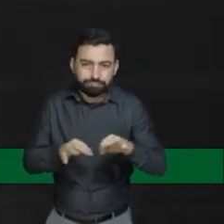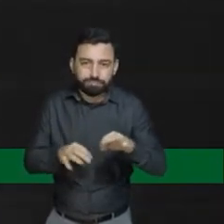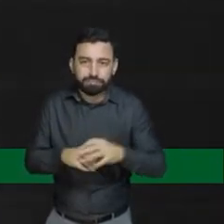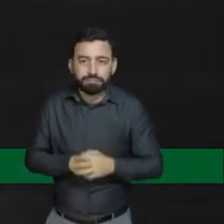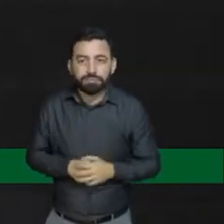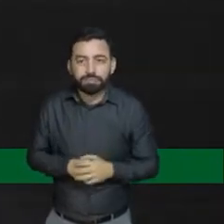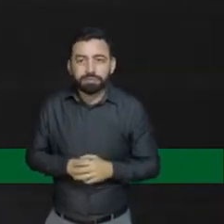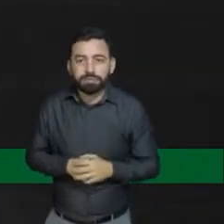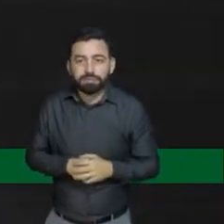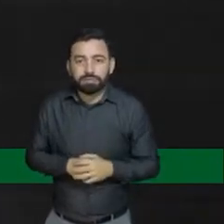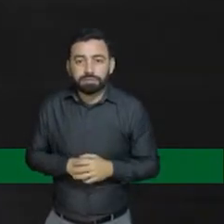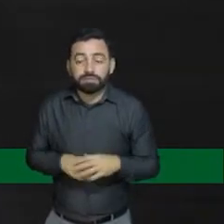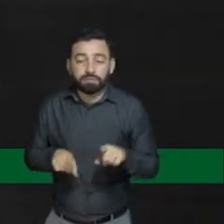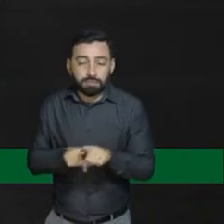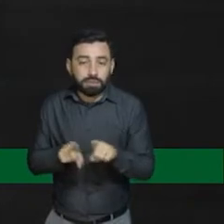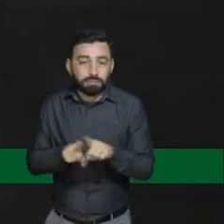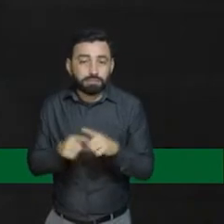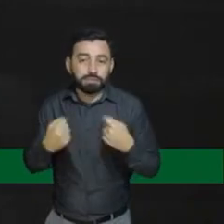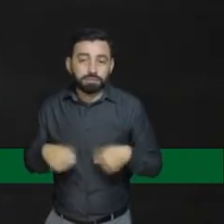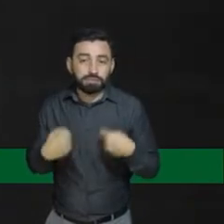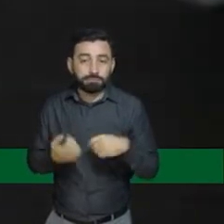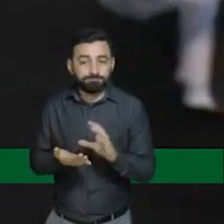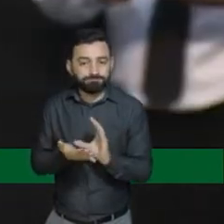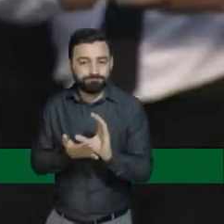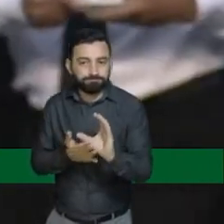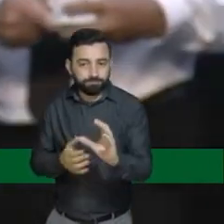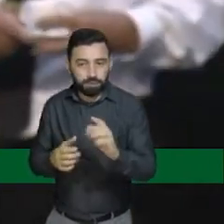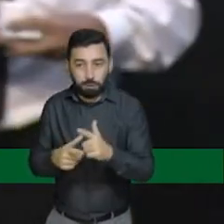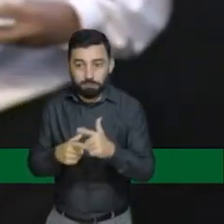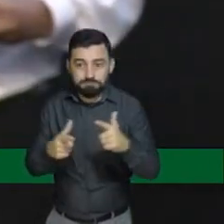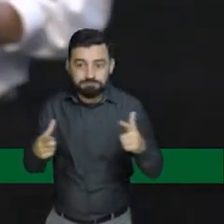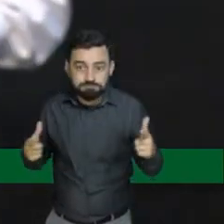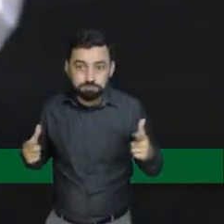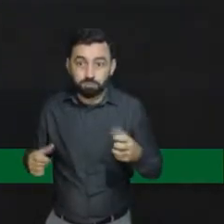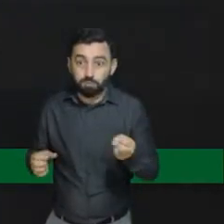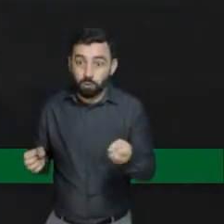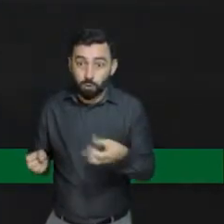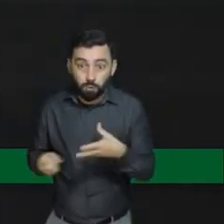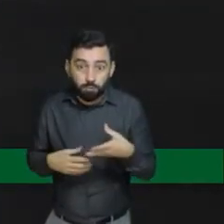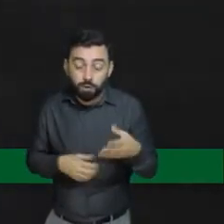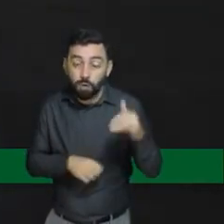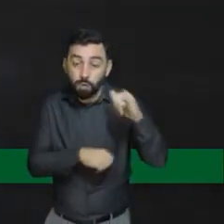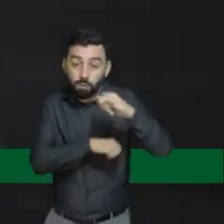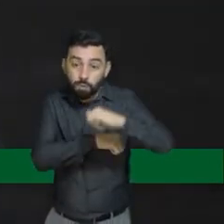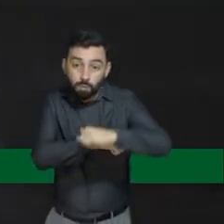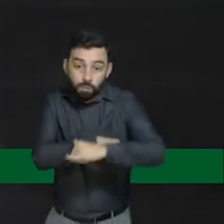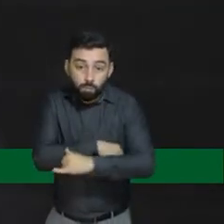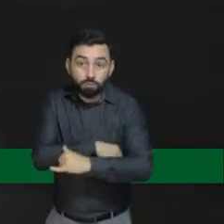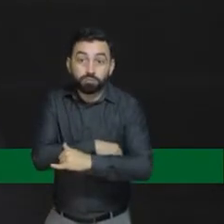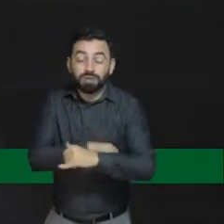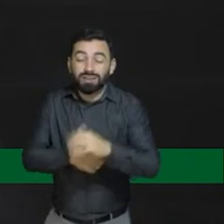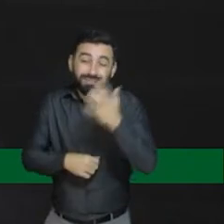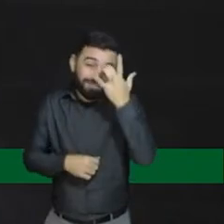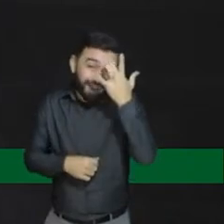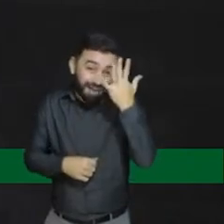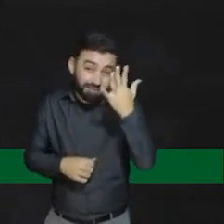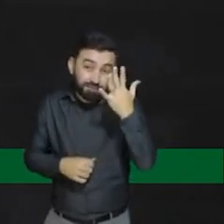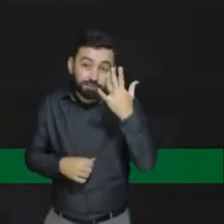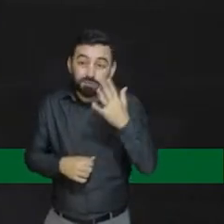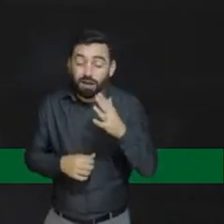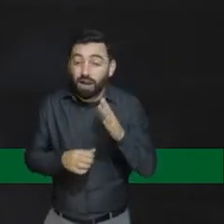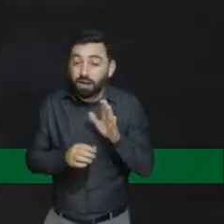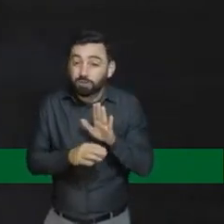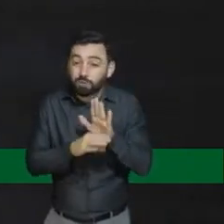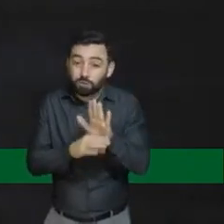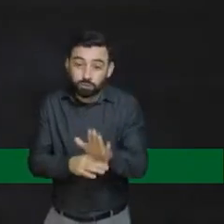Também é necessário investimentos em ampliação e modernização dos aeroportos regionais, facilitando assim a chegada de